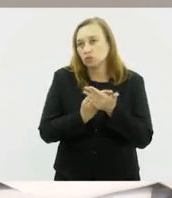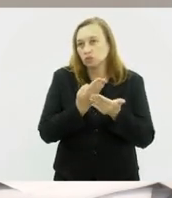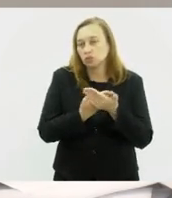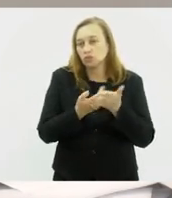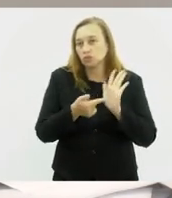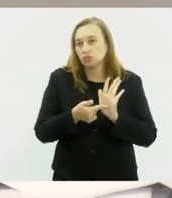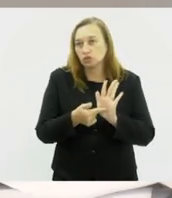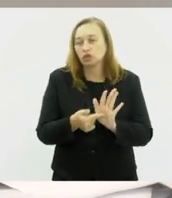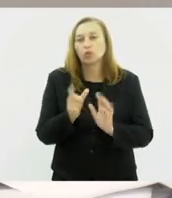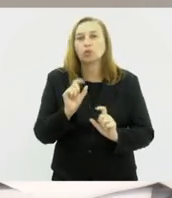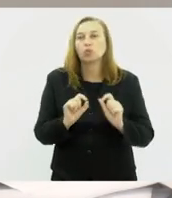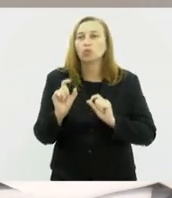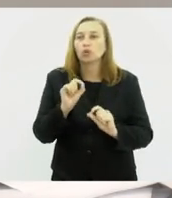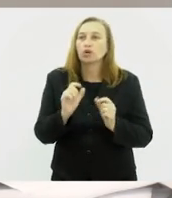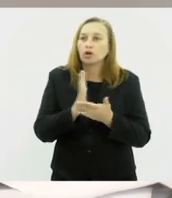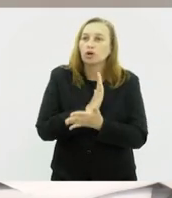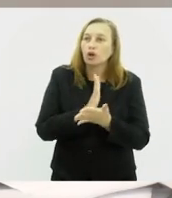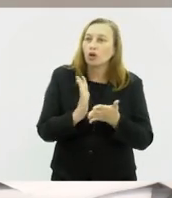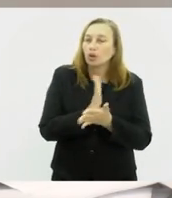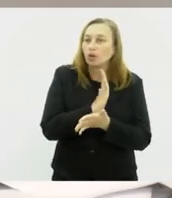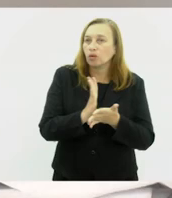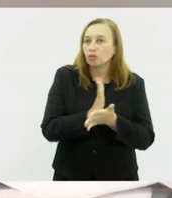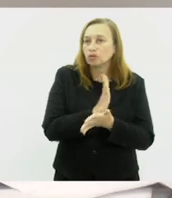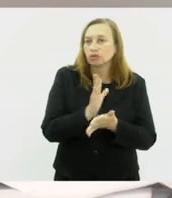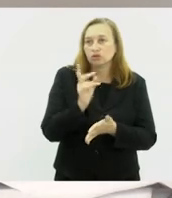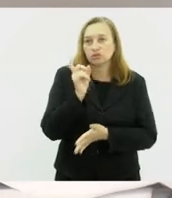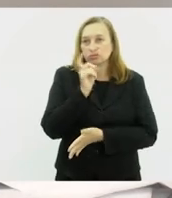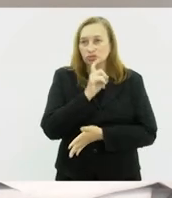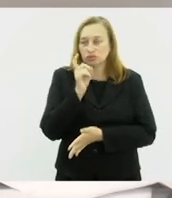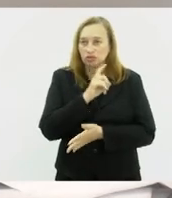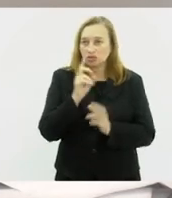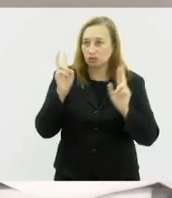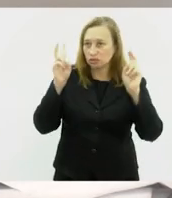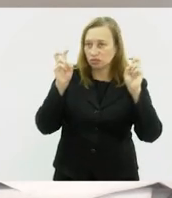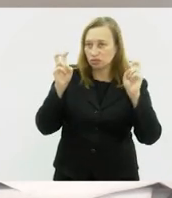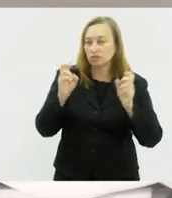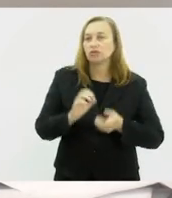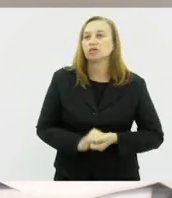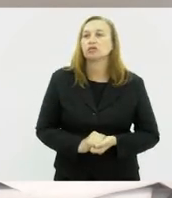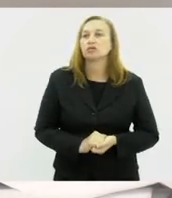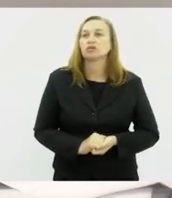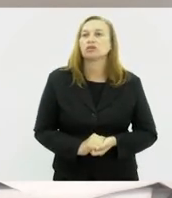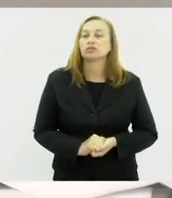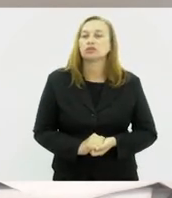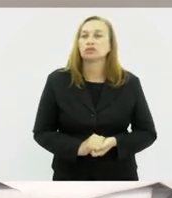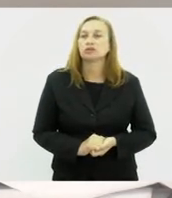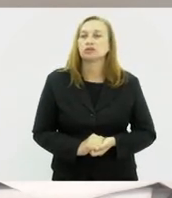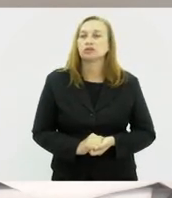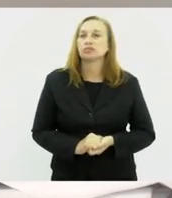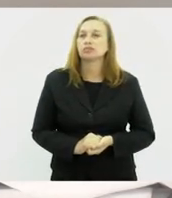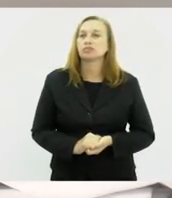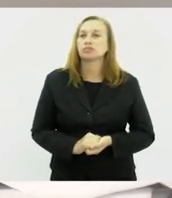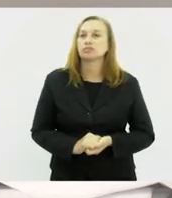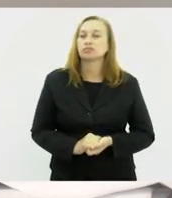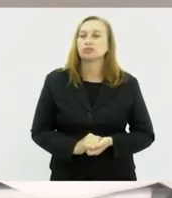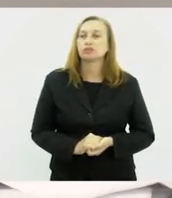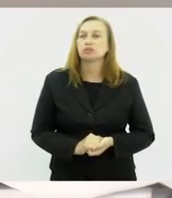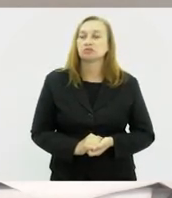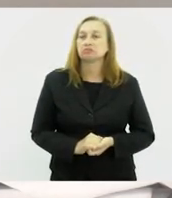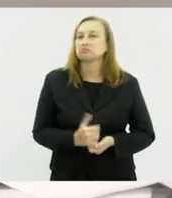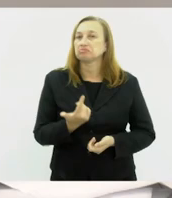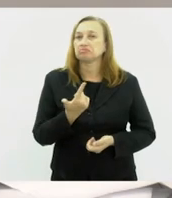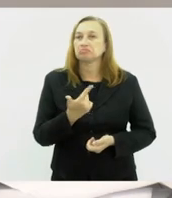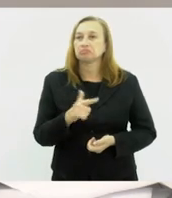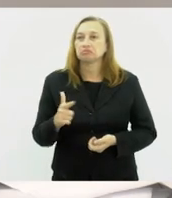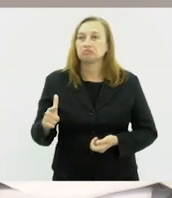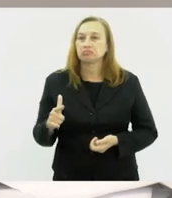desmontaram alguns dos mitos a respeito disso primeiro não houve acréscimo